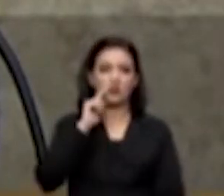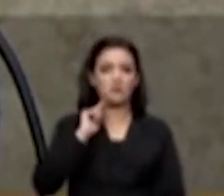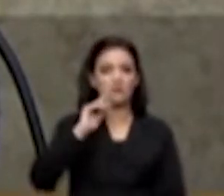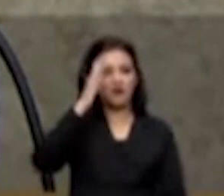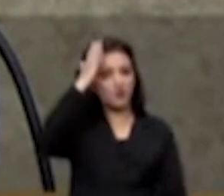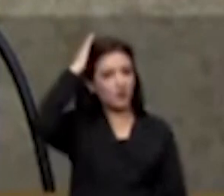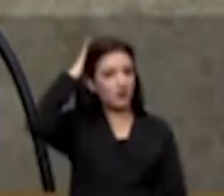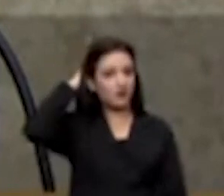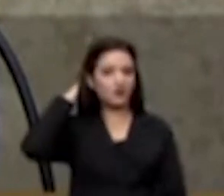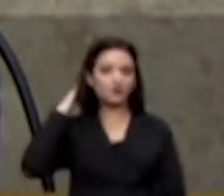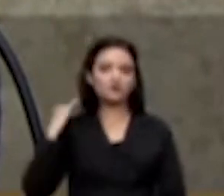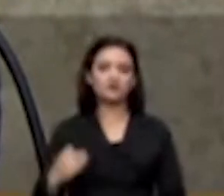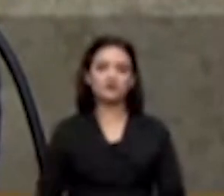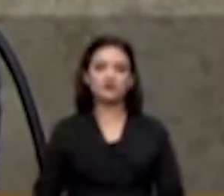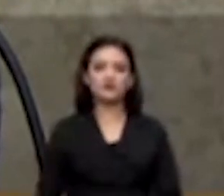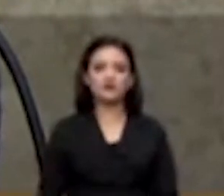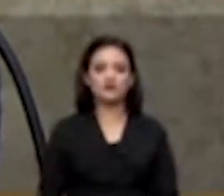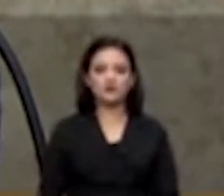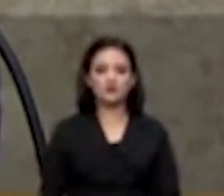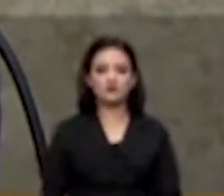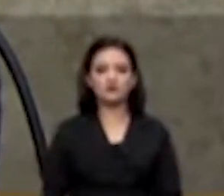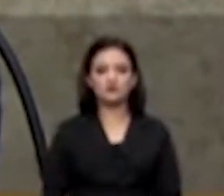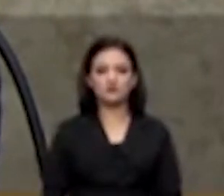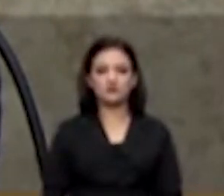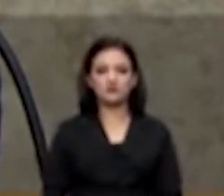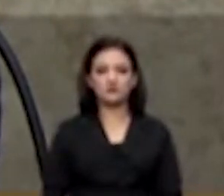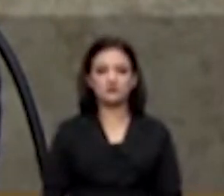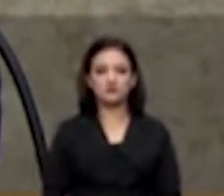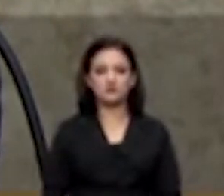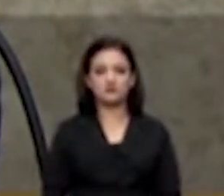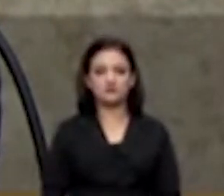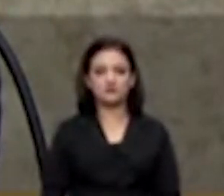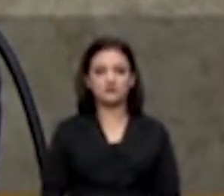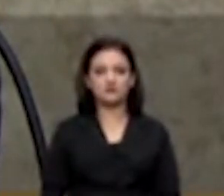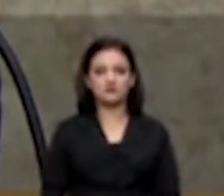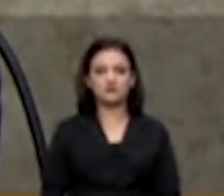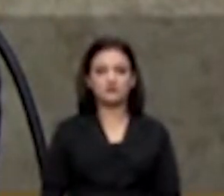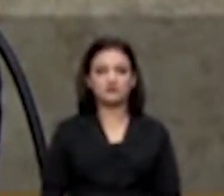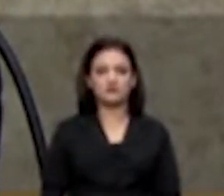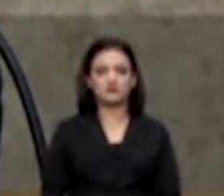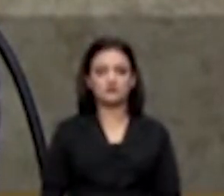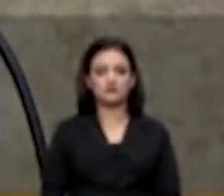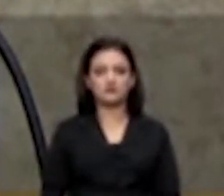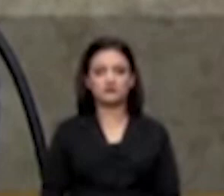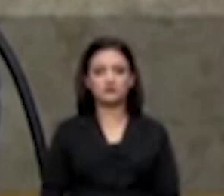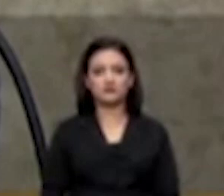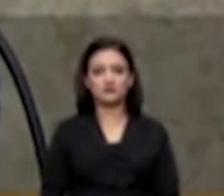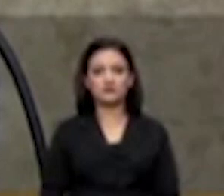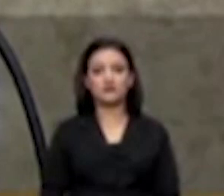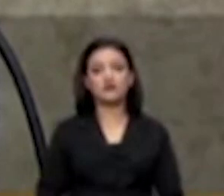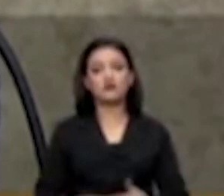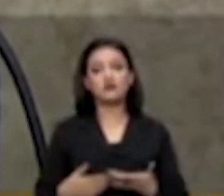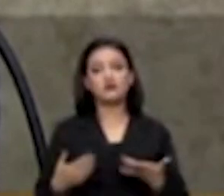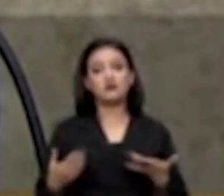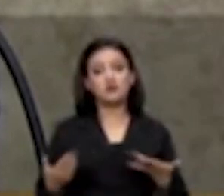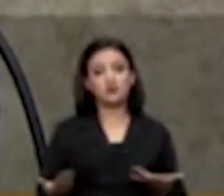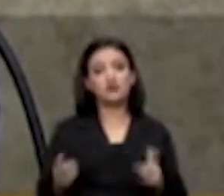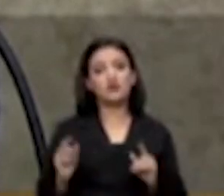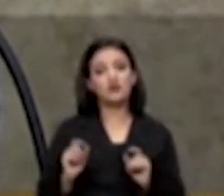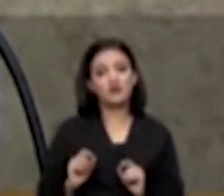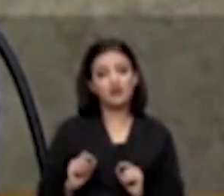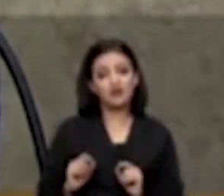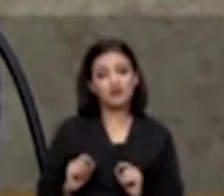oi minete ministro marco Aurélio O que as entendia